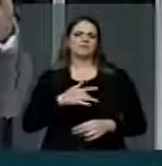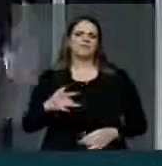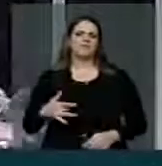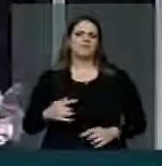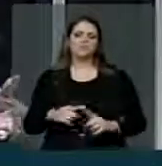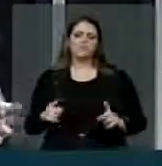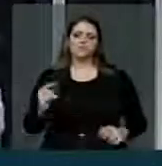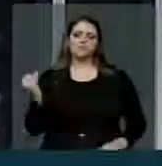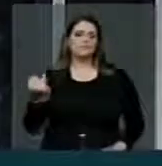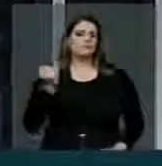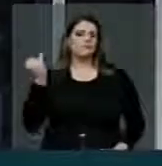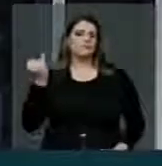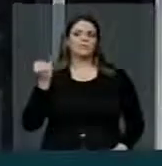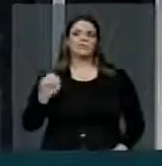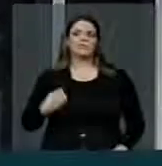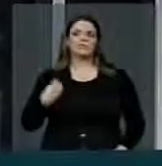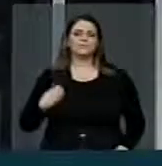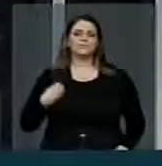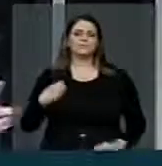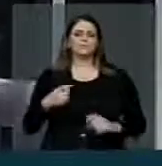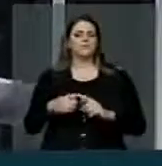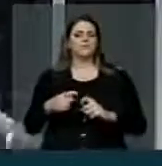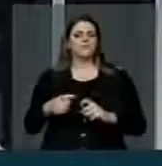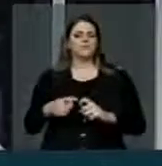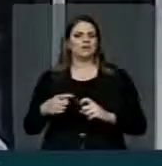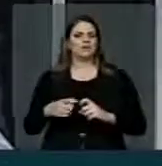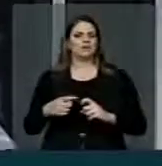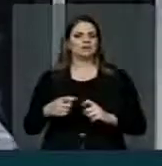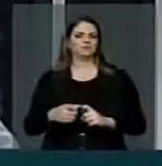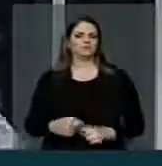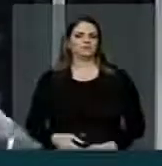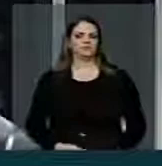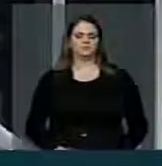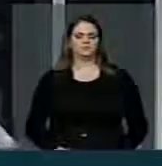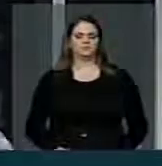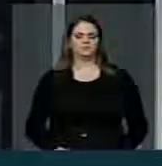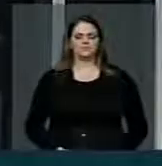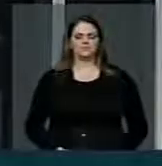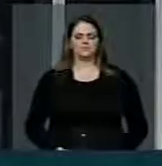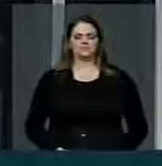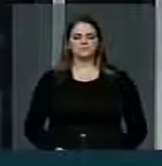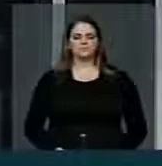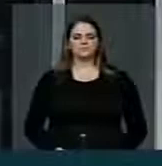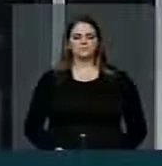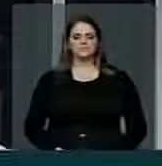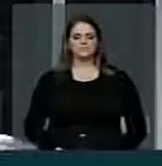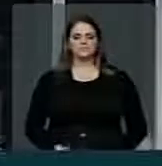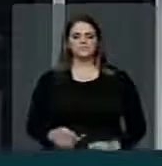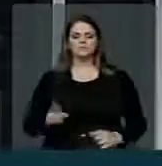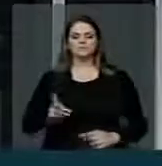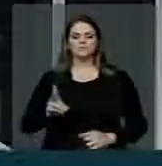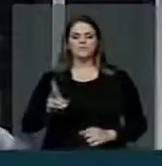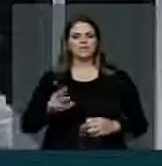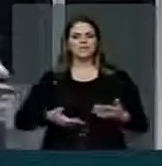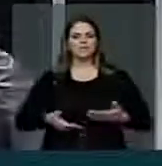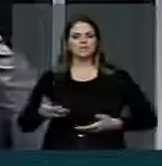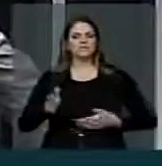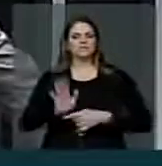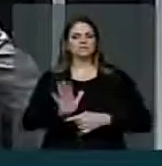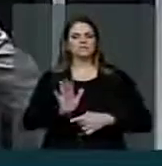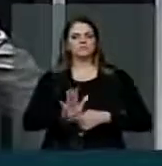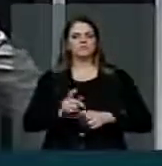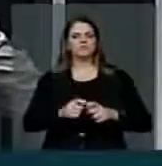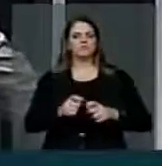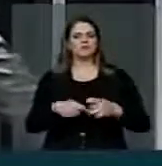elemento fundamental, que é o médico na gestão e na administração e na prestação do serviço da saúde pública no